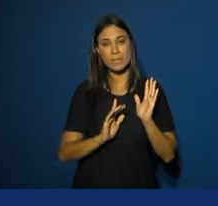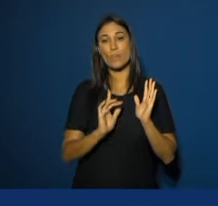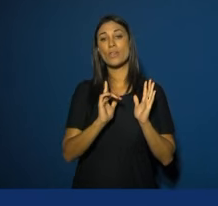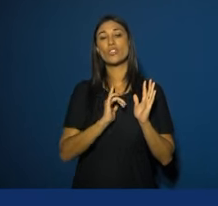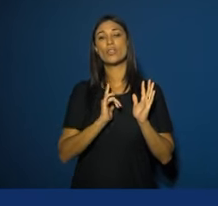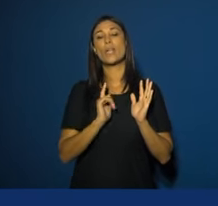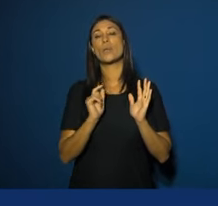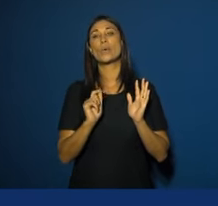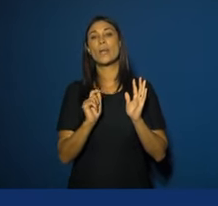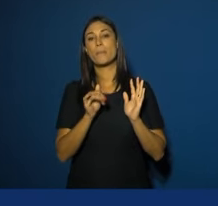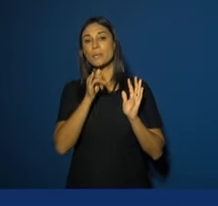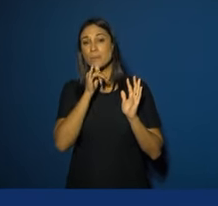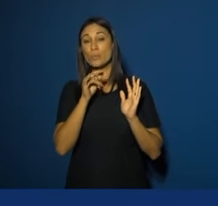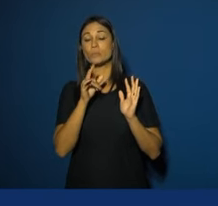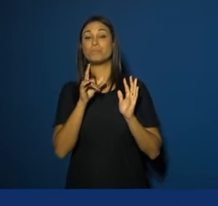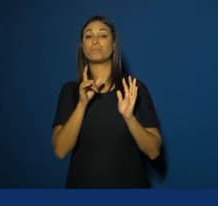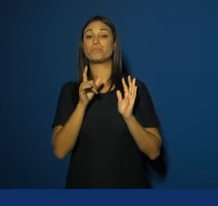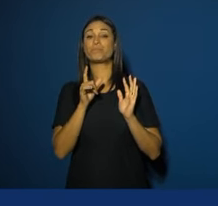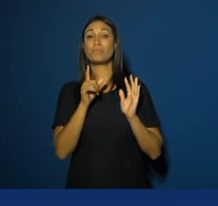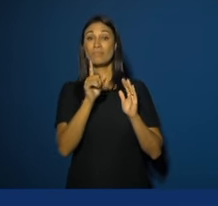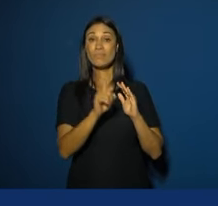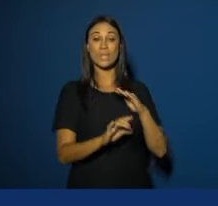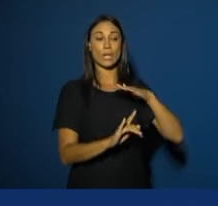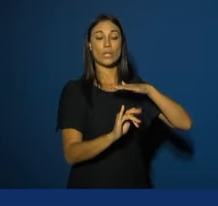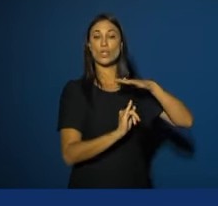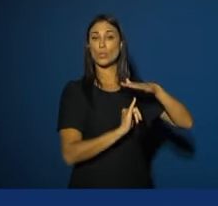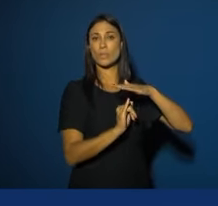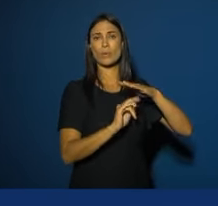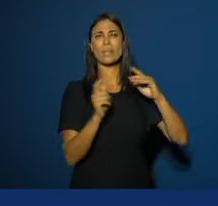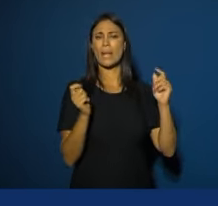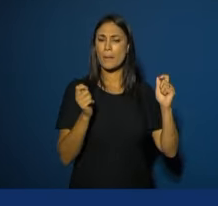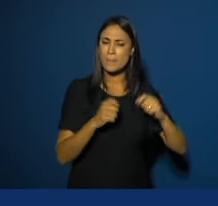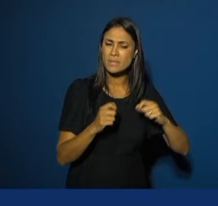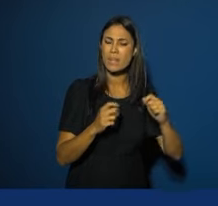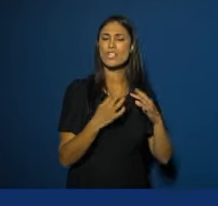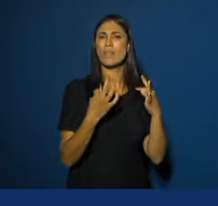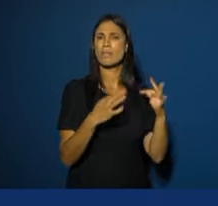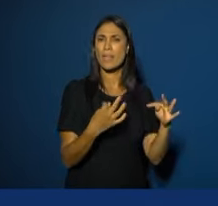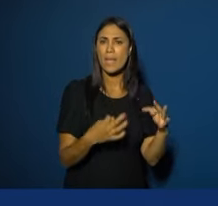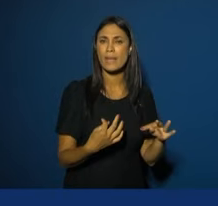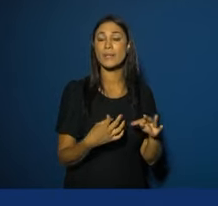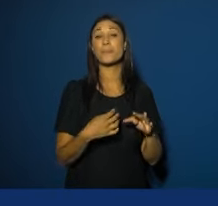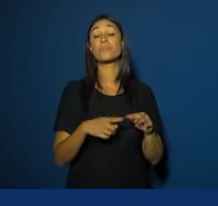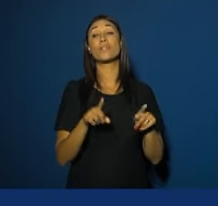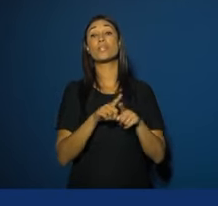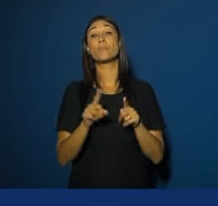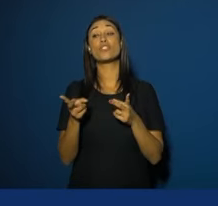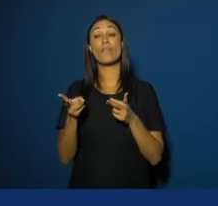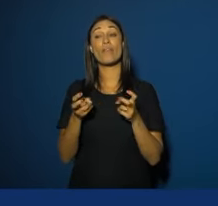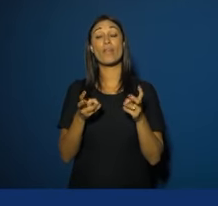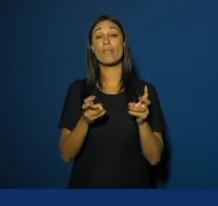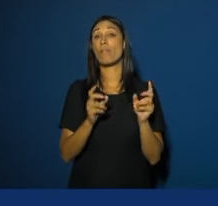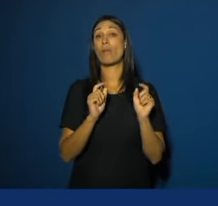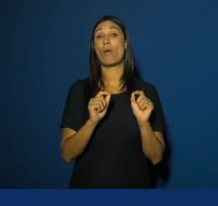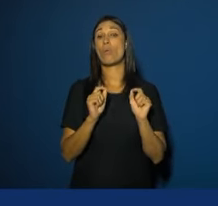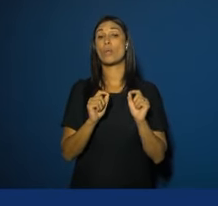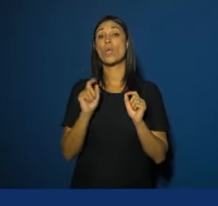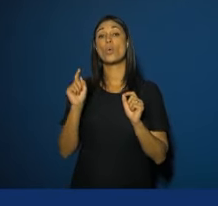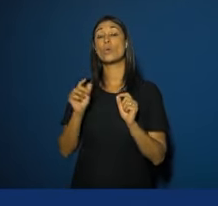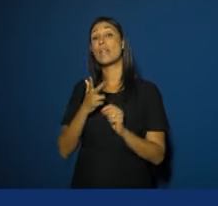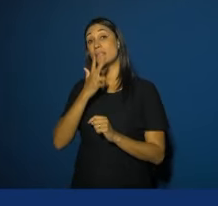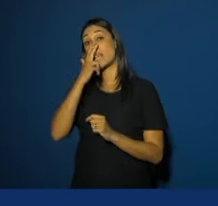agente que tem credibilidade institucional capacidade técnica de aferir o que ele chama de